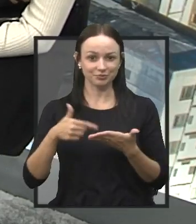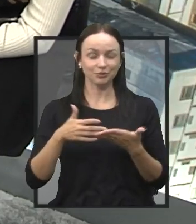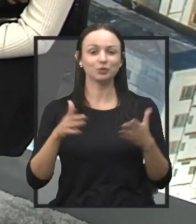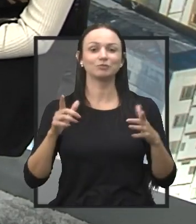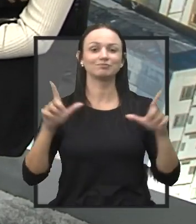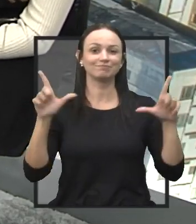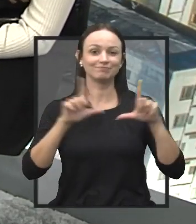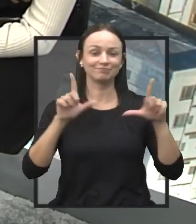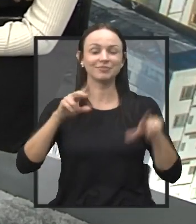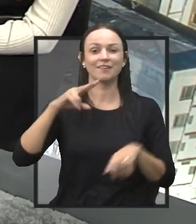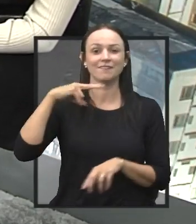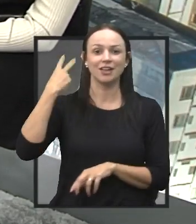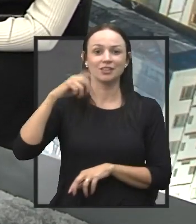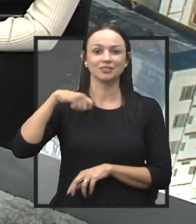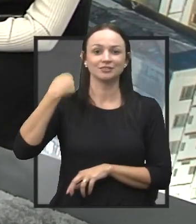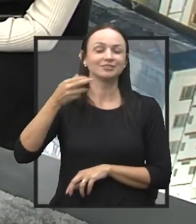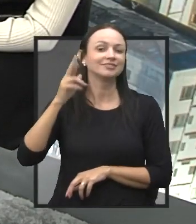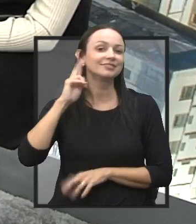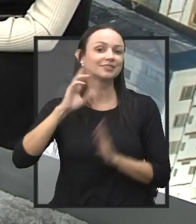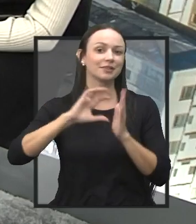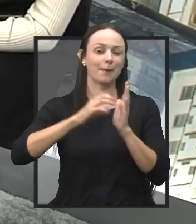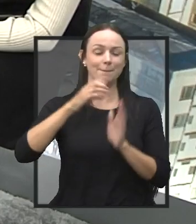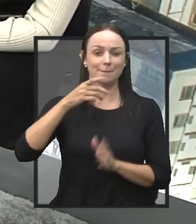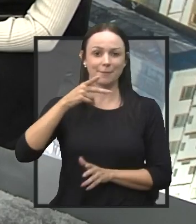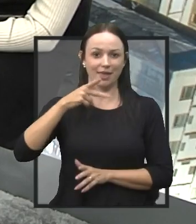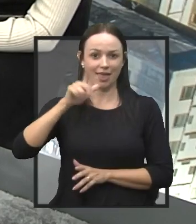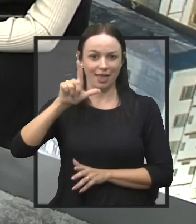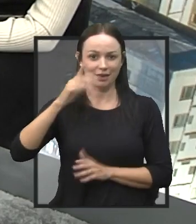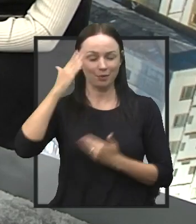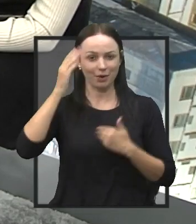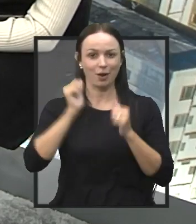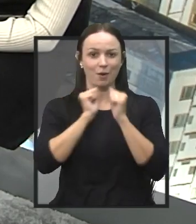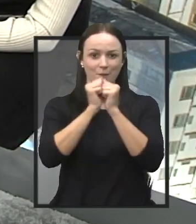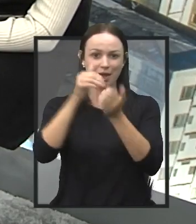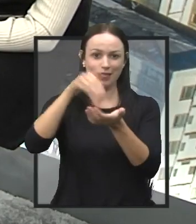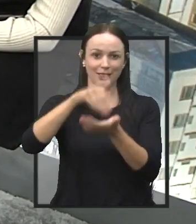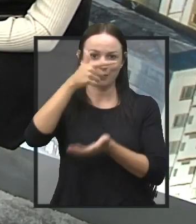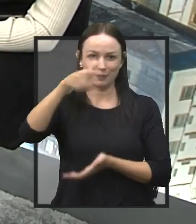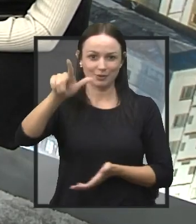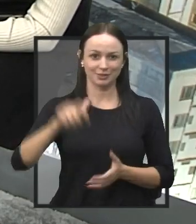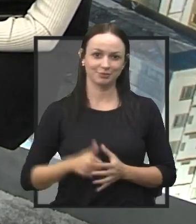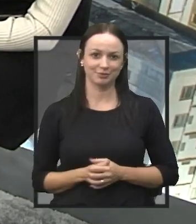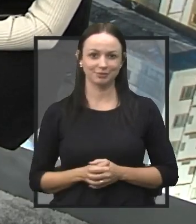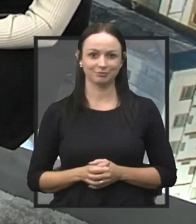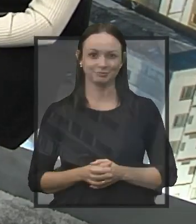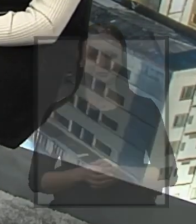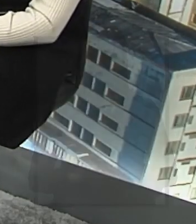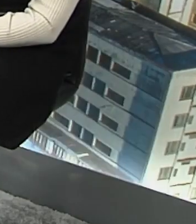programa de hoje a vereadora Rafaela Hernandes do PL. Muito obrigado pela sua companhia e até a próxima.